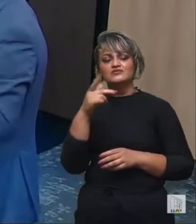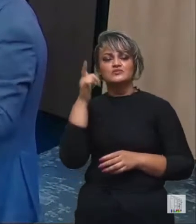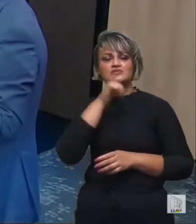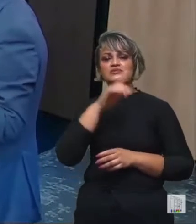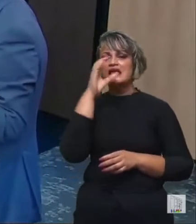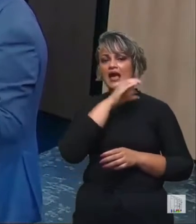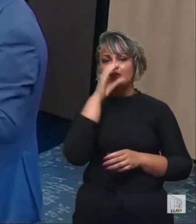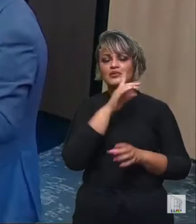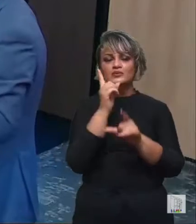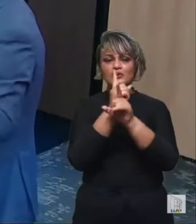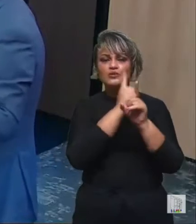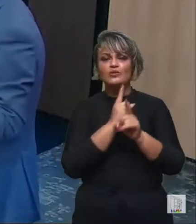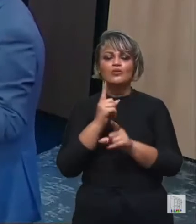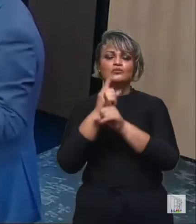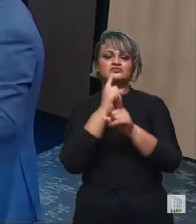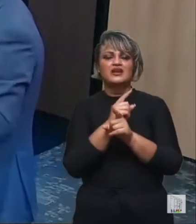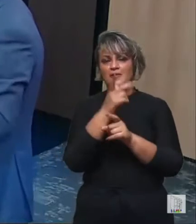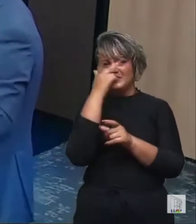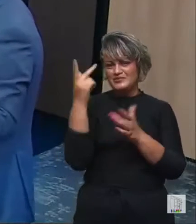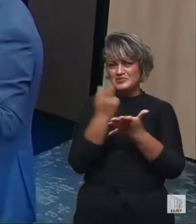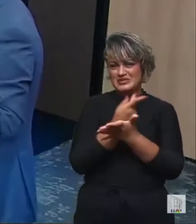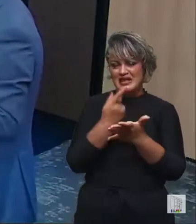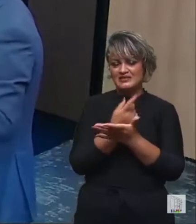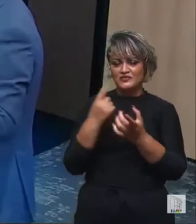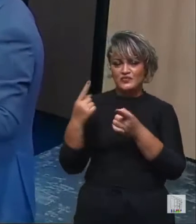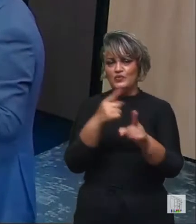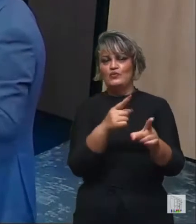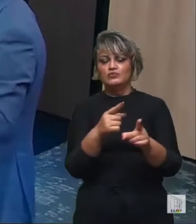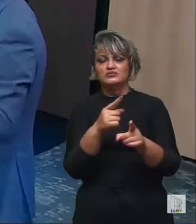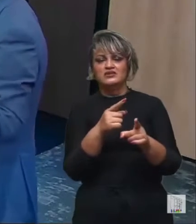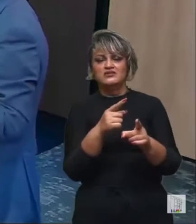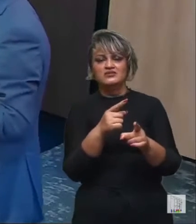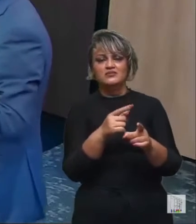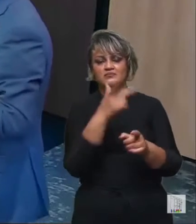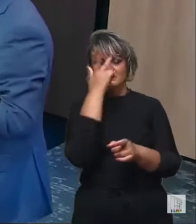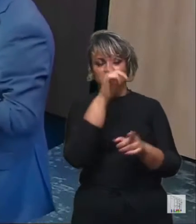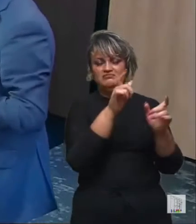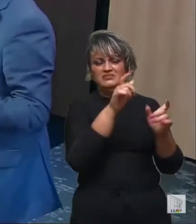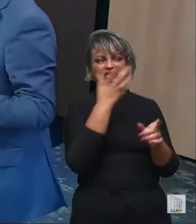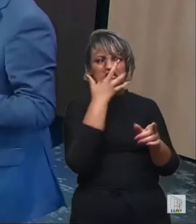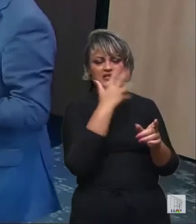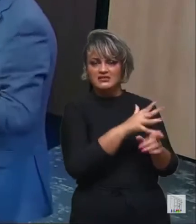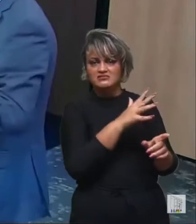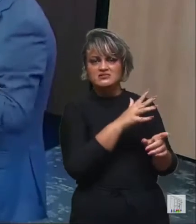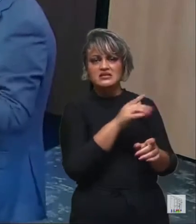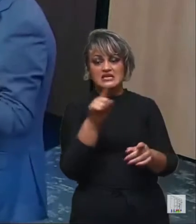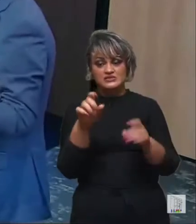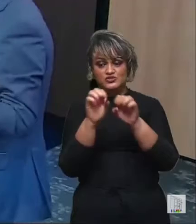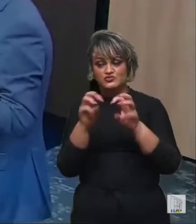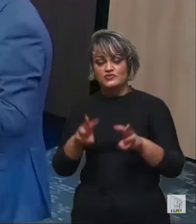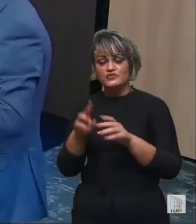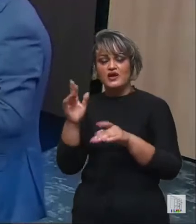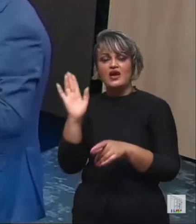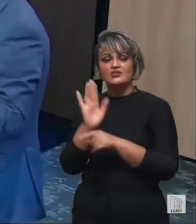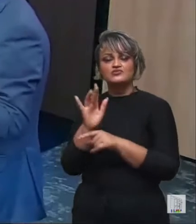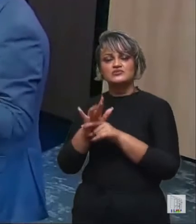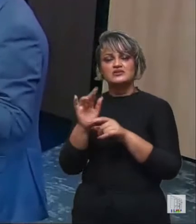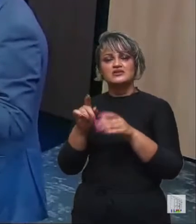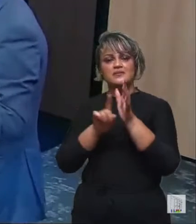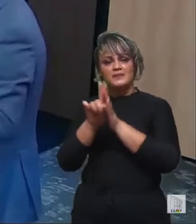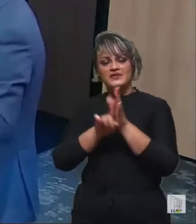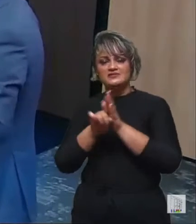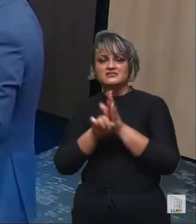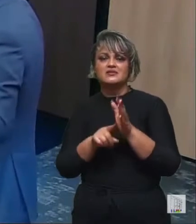à identificação dos autores, sobretudo no tráfico de pornografia infantil. Por isso, é dos mais desprotegidos, é